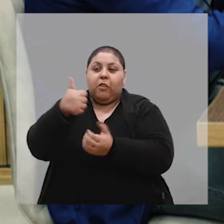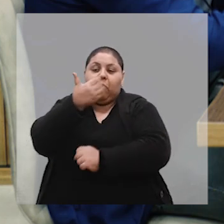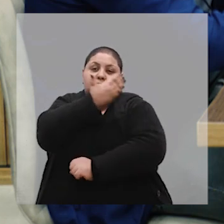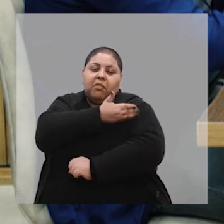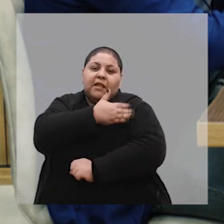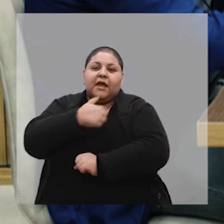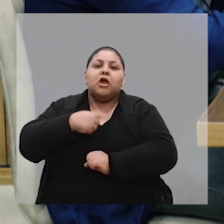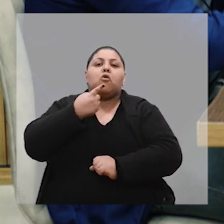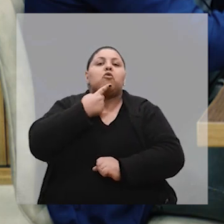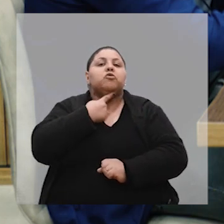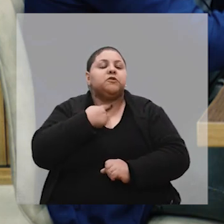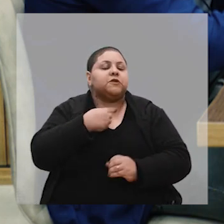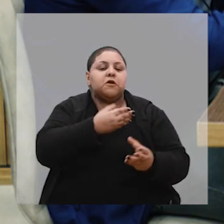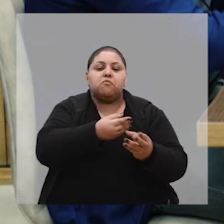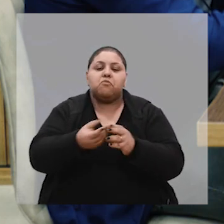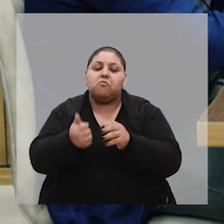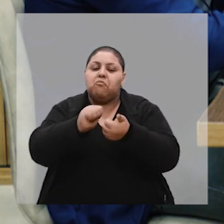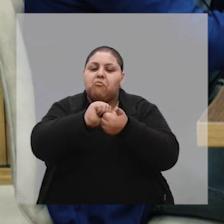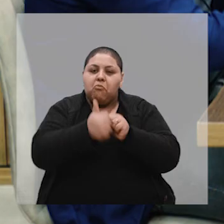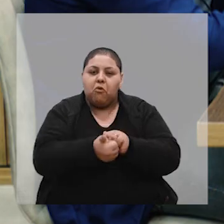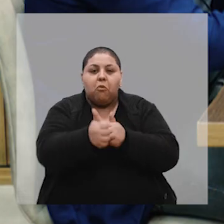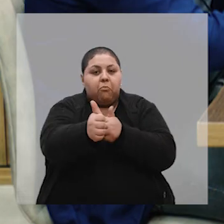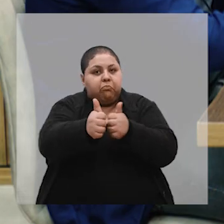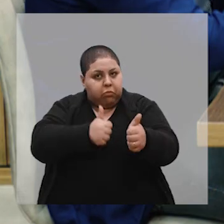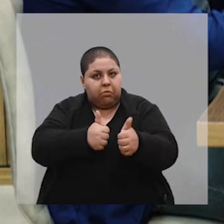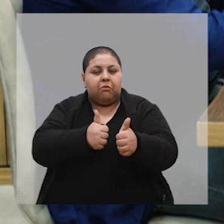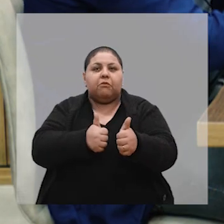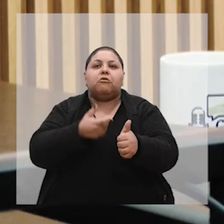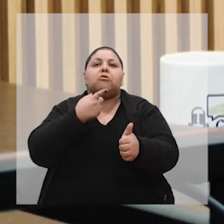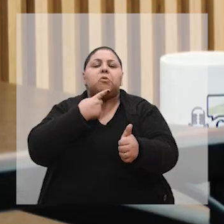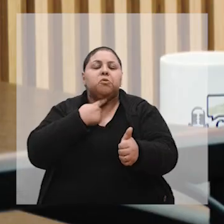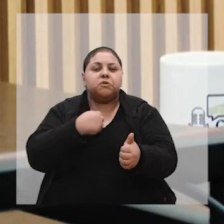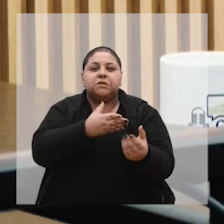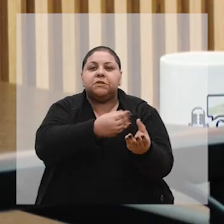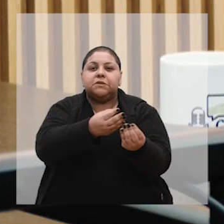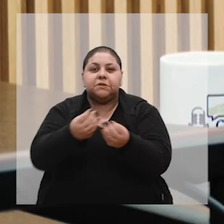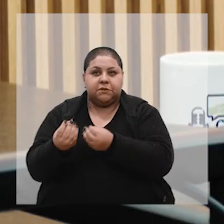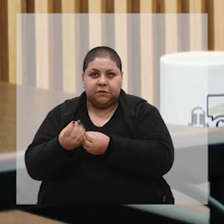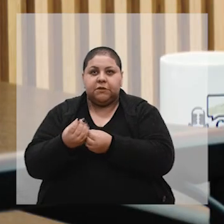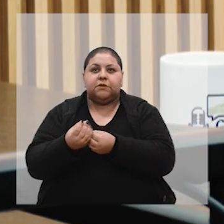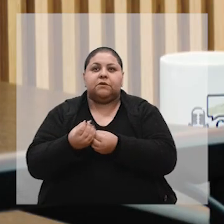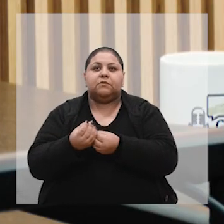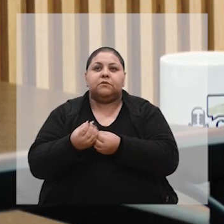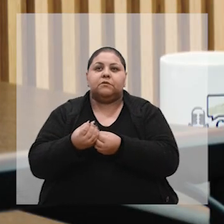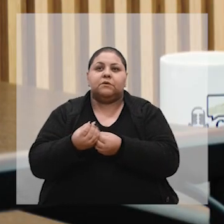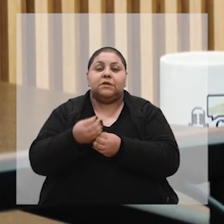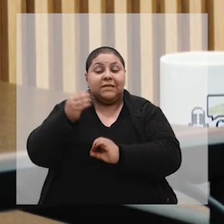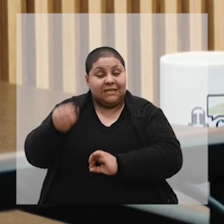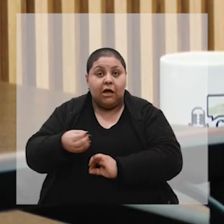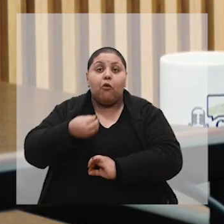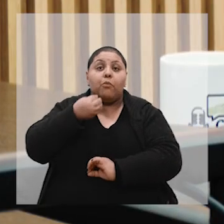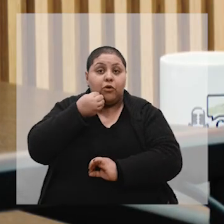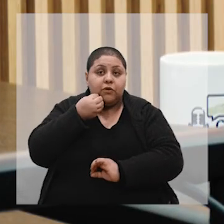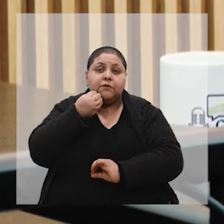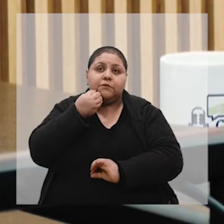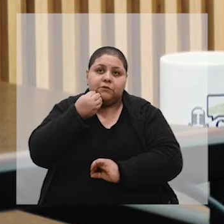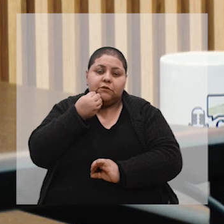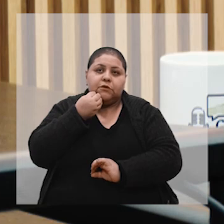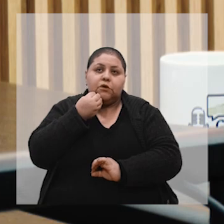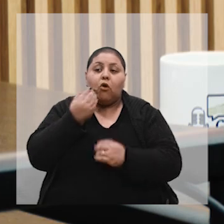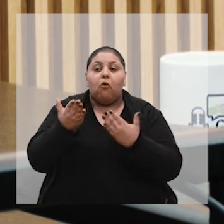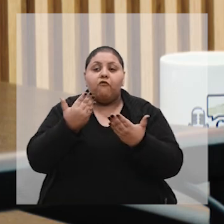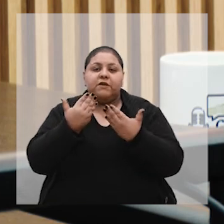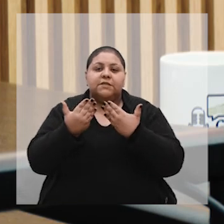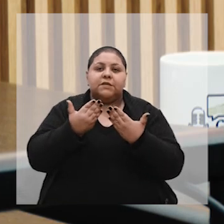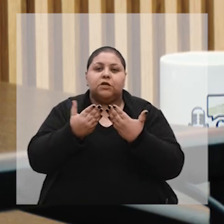treino, gostei muito, meu primeiro então esporte ali foi o atletismo. Gostei muito da modalidade, da oportunidade, ele